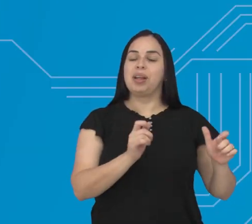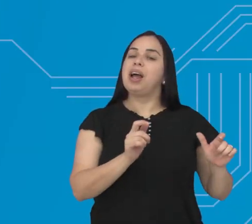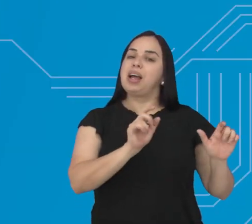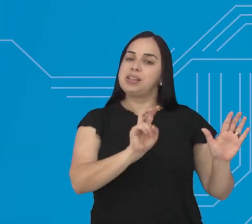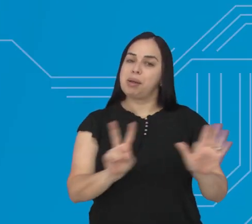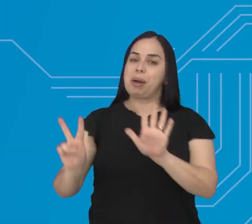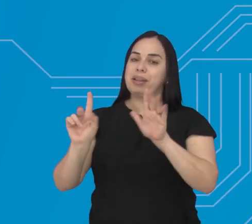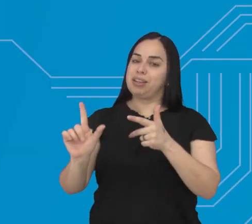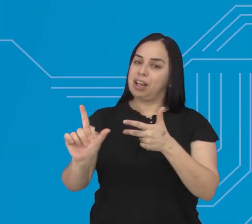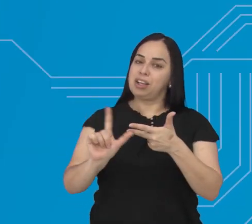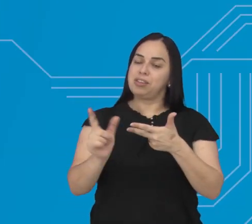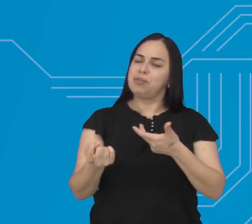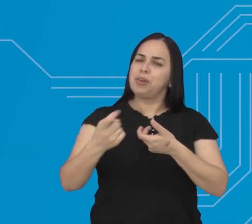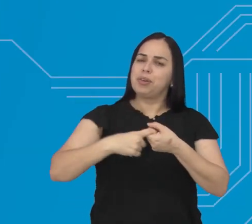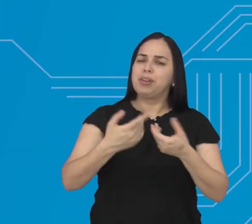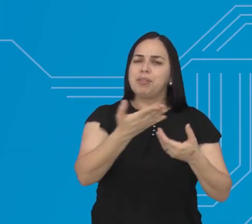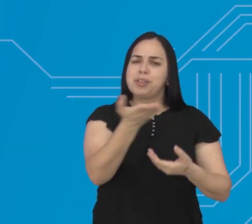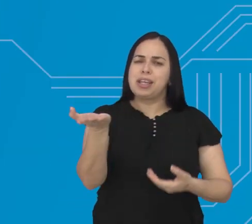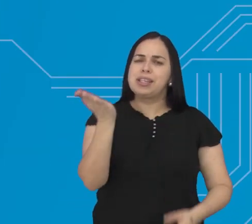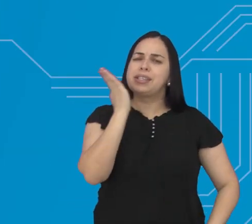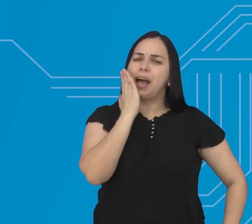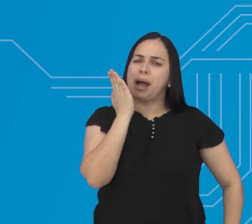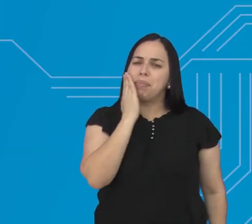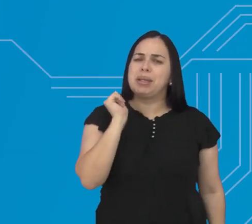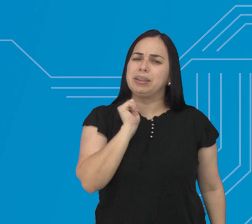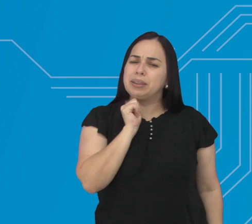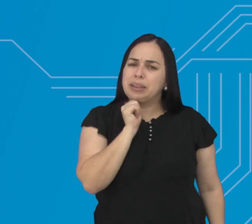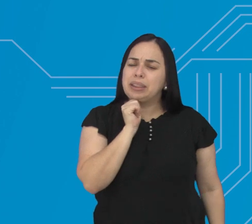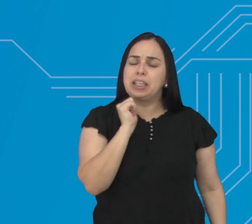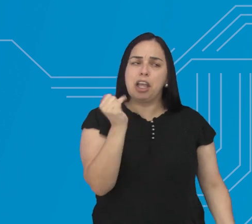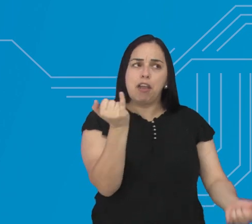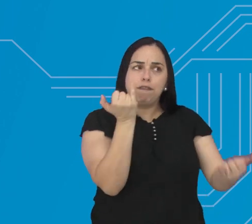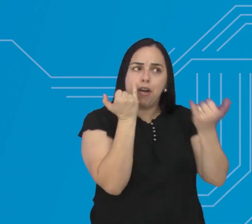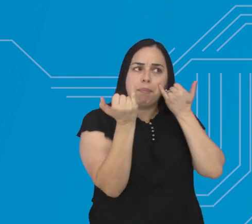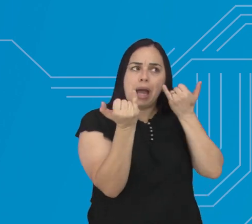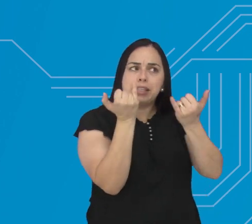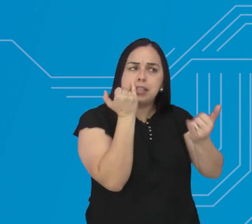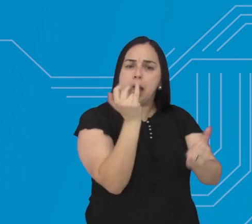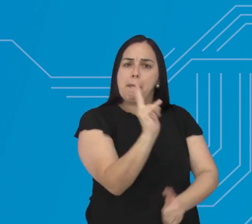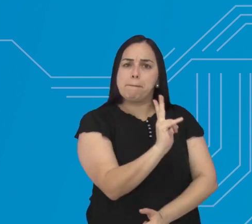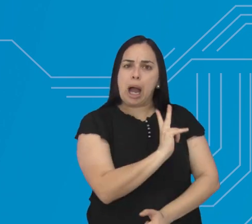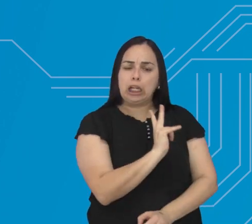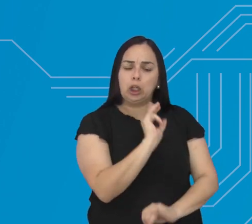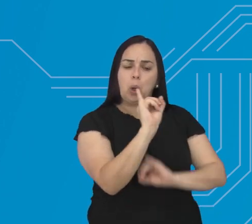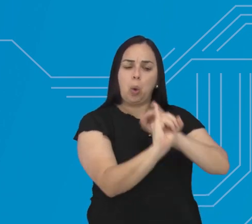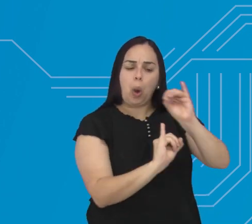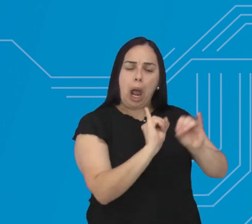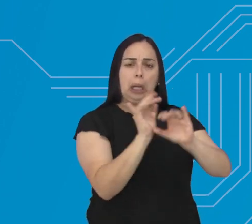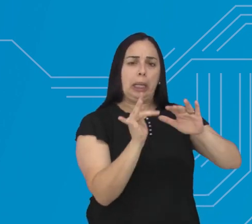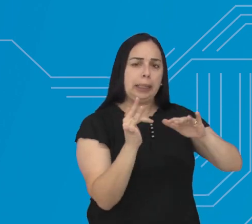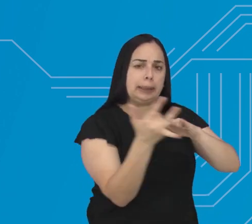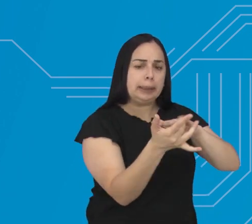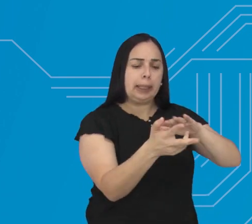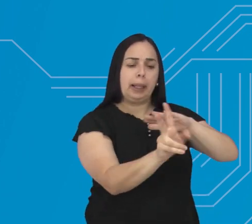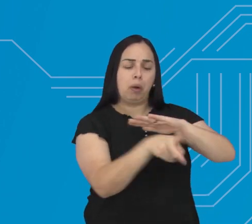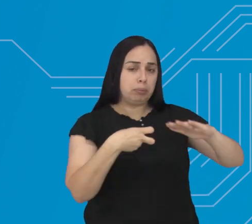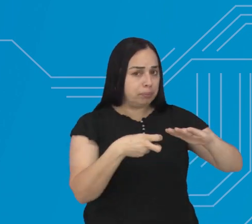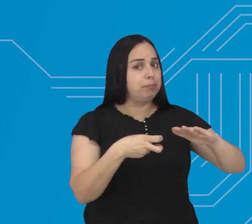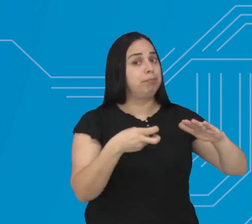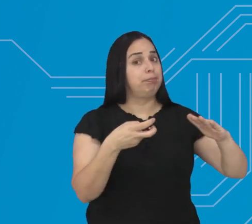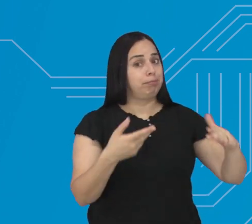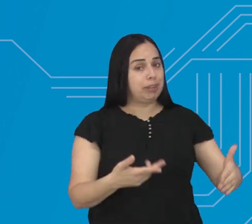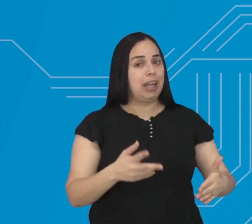Voltamos com o Semana Legislativa. E quem é que não conhece alguém que teve os dados de contas em perfis sociais furtados